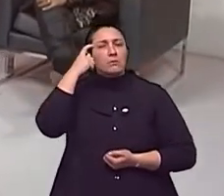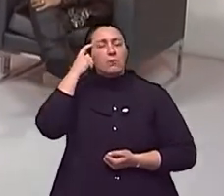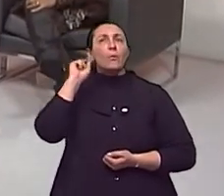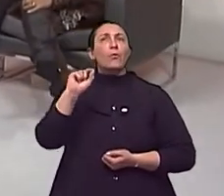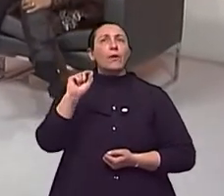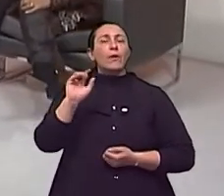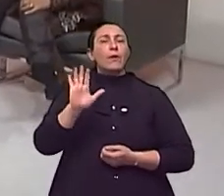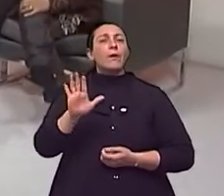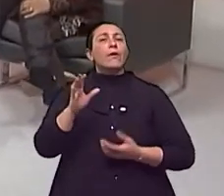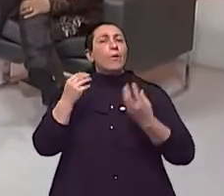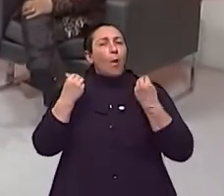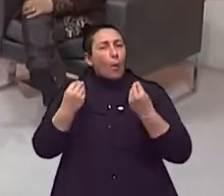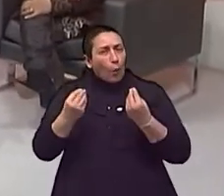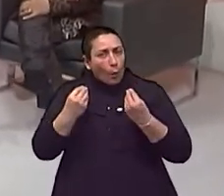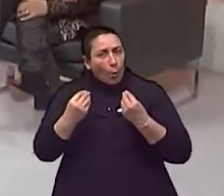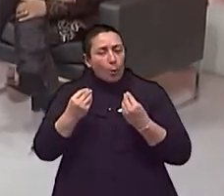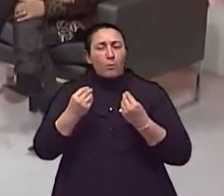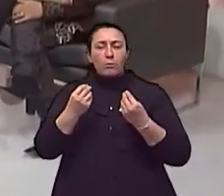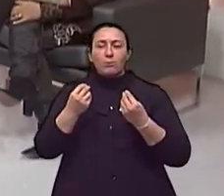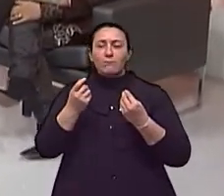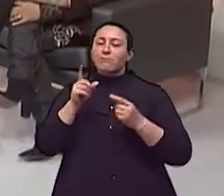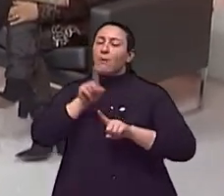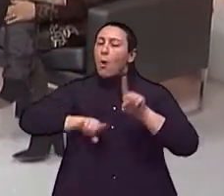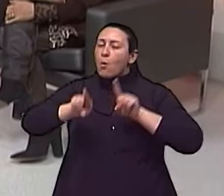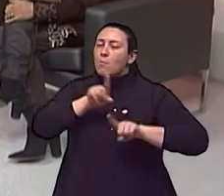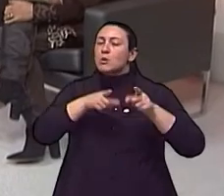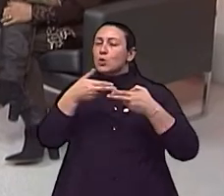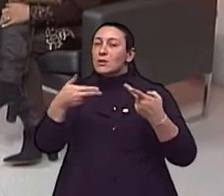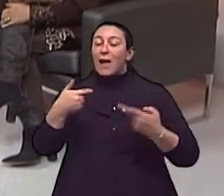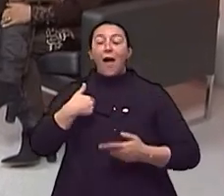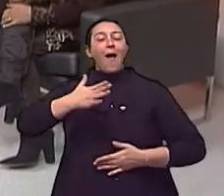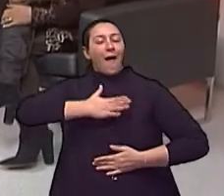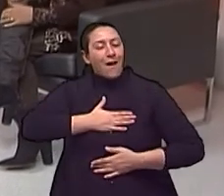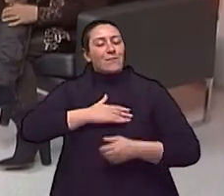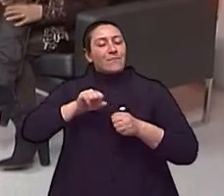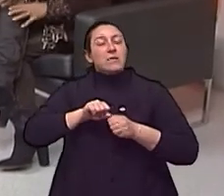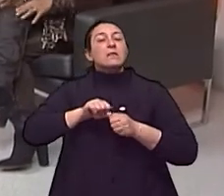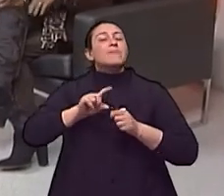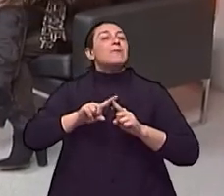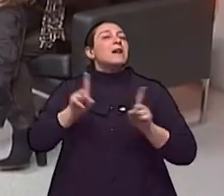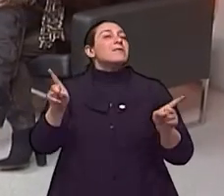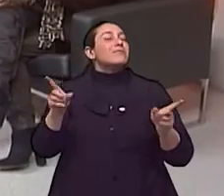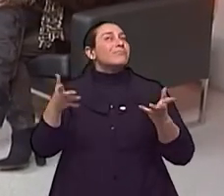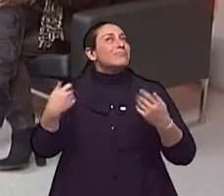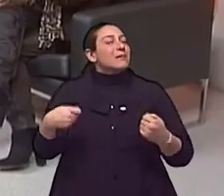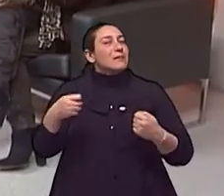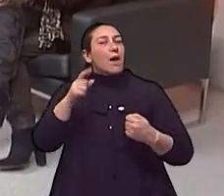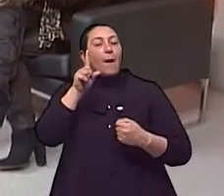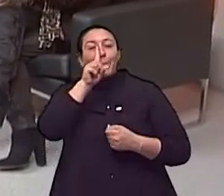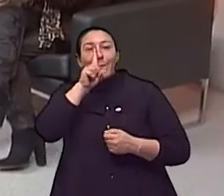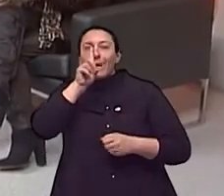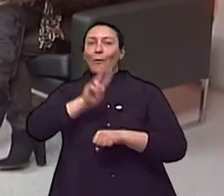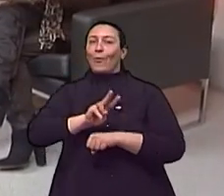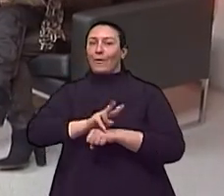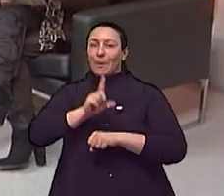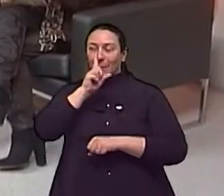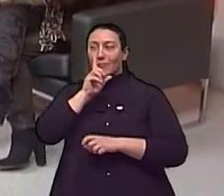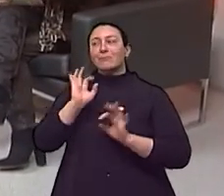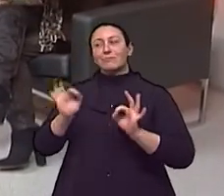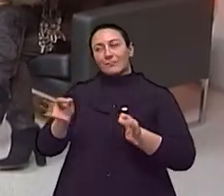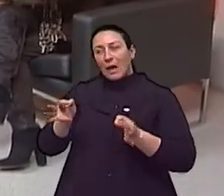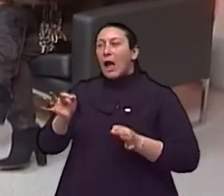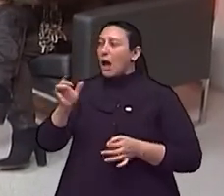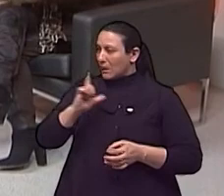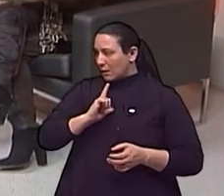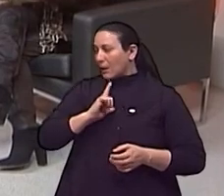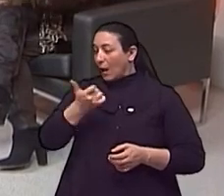ó o quanto em nome do Hobby algumas armadilhas podem eu falar que ser precisamos falar disso tanto começou como um hobby se